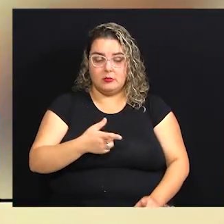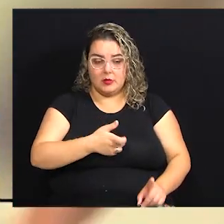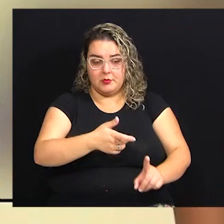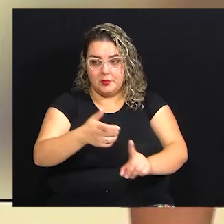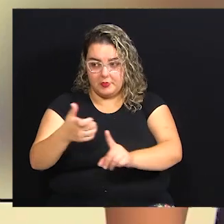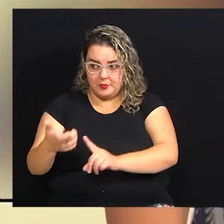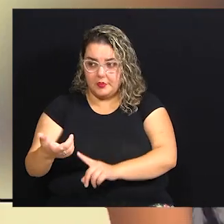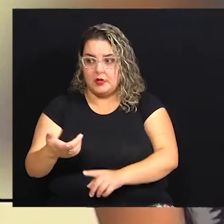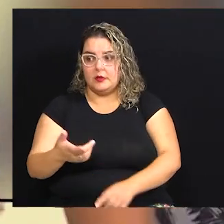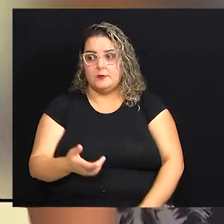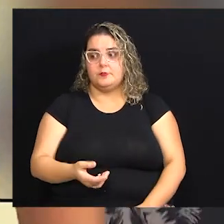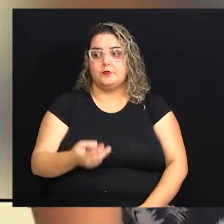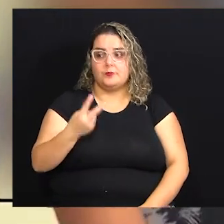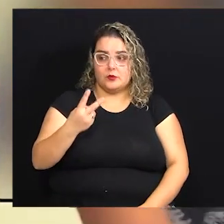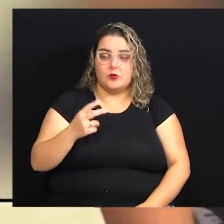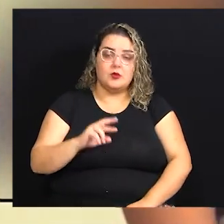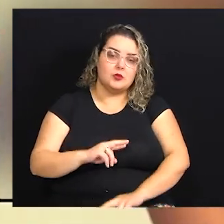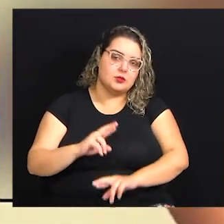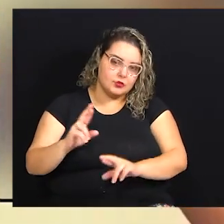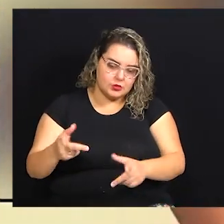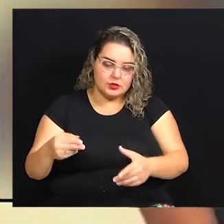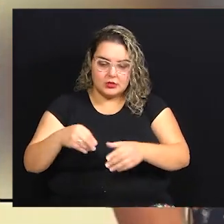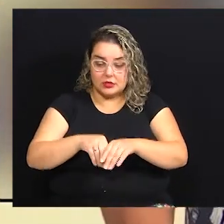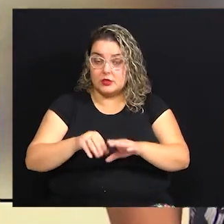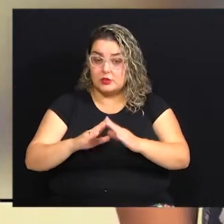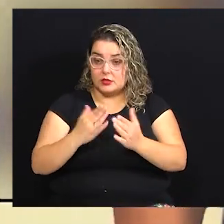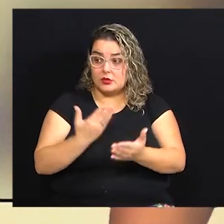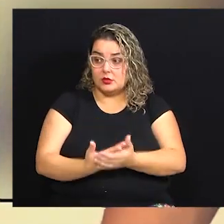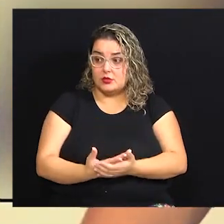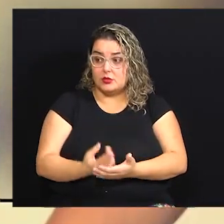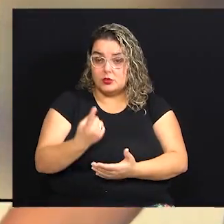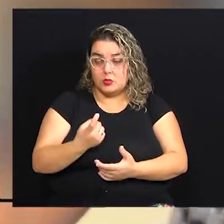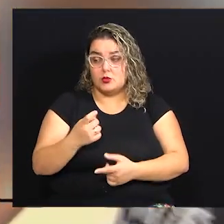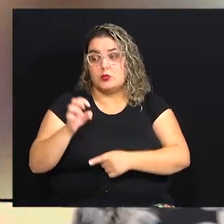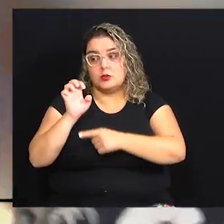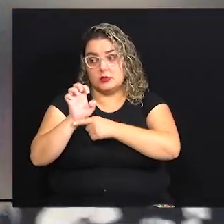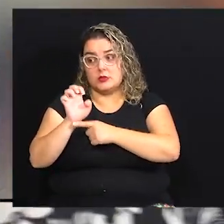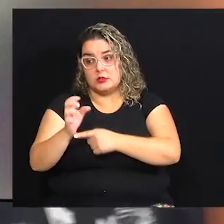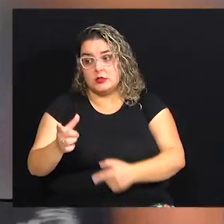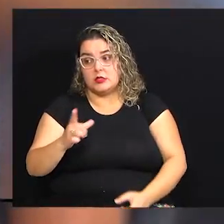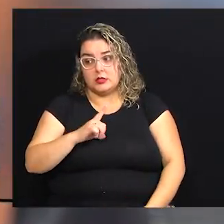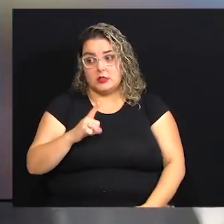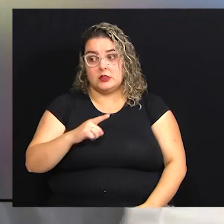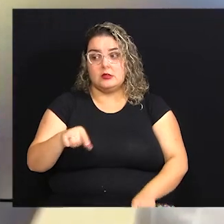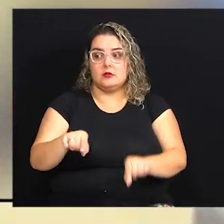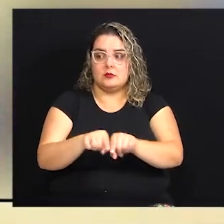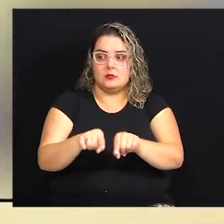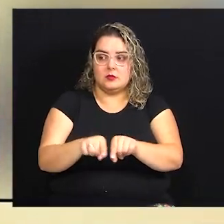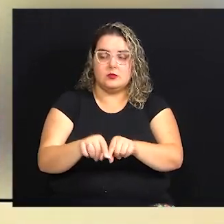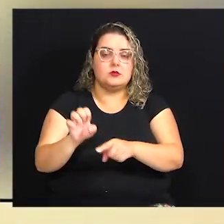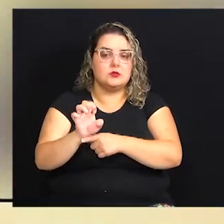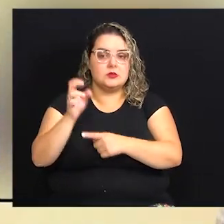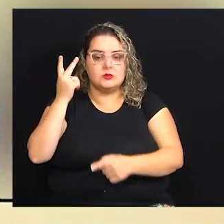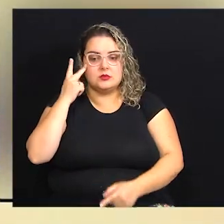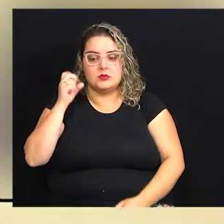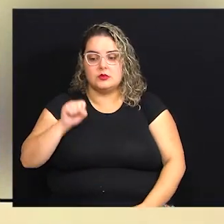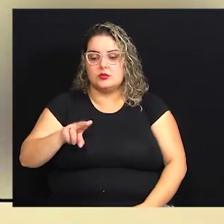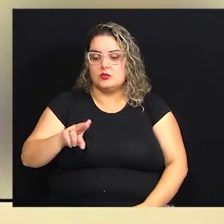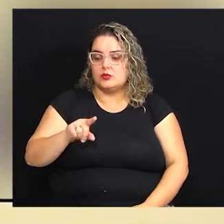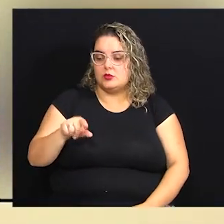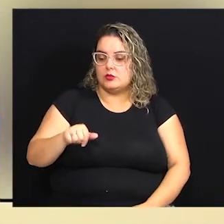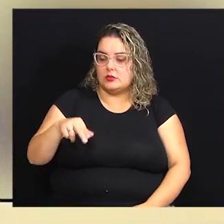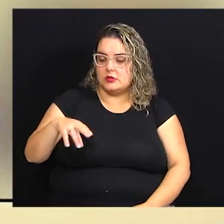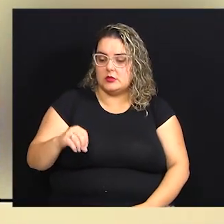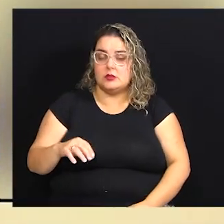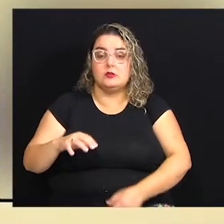mas 2 ataques diferentes dentro de escola no mesmo estado. E a gente teve aqui também no estado de São Paulo, em Suzano,